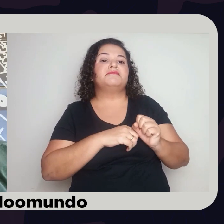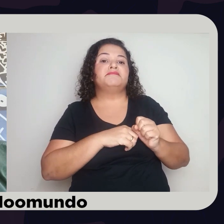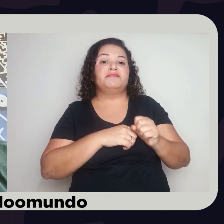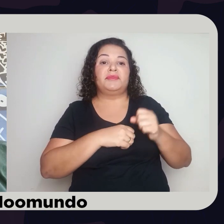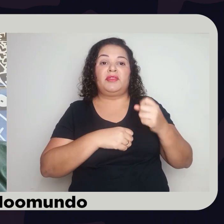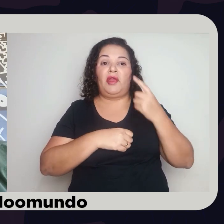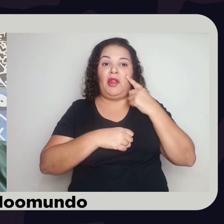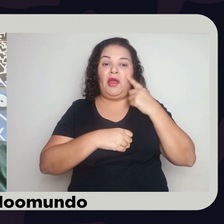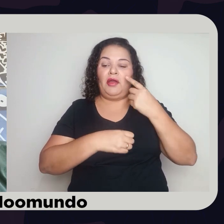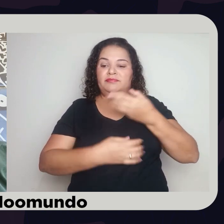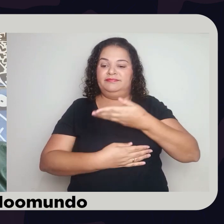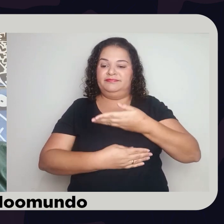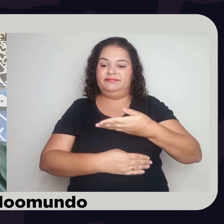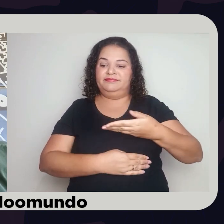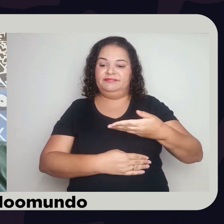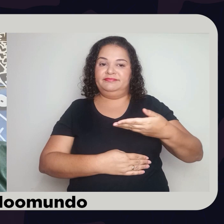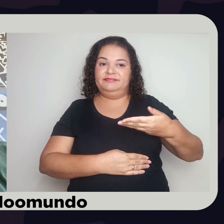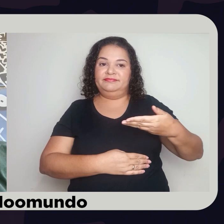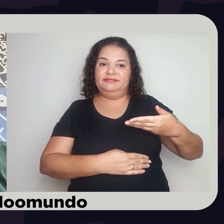convite no